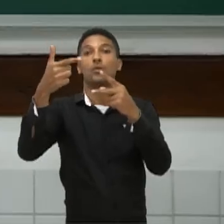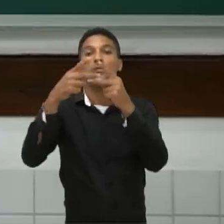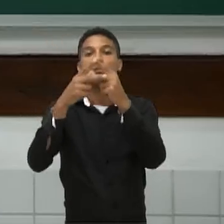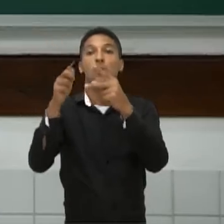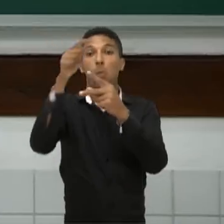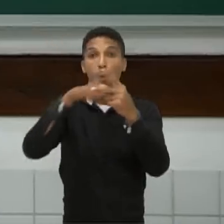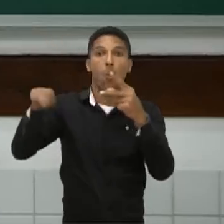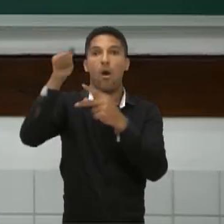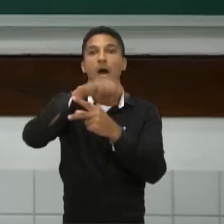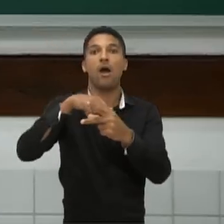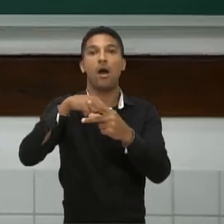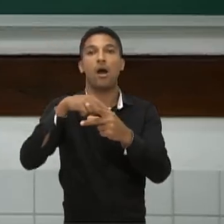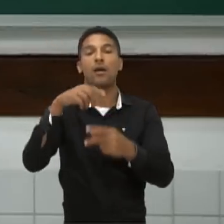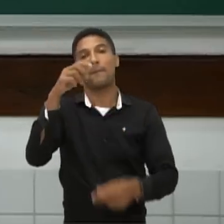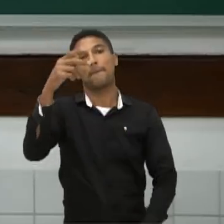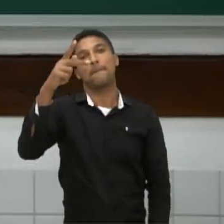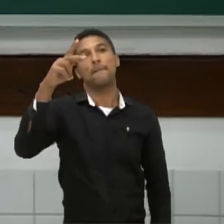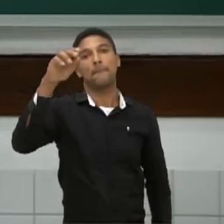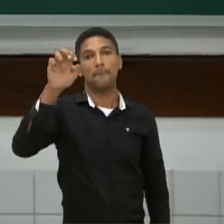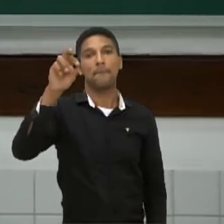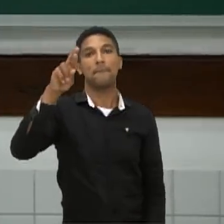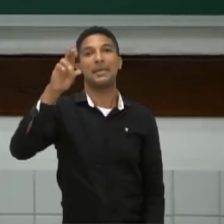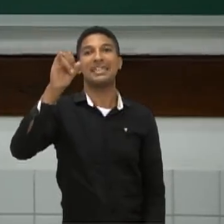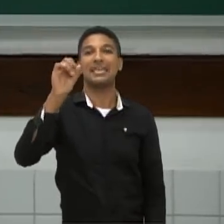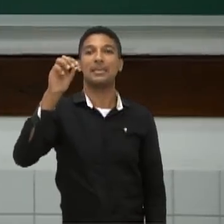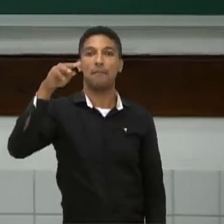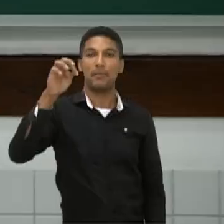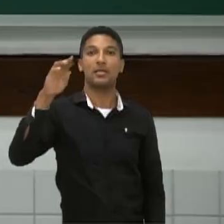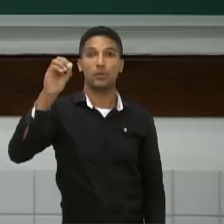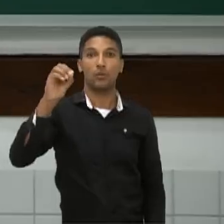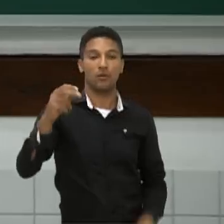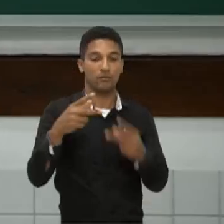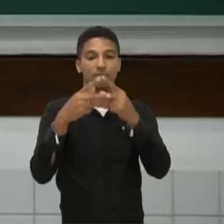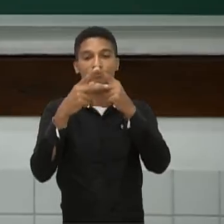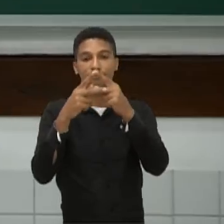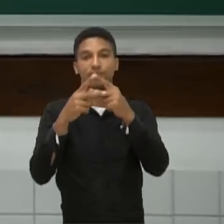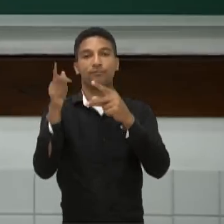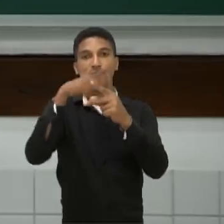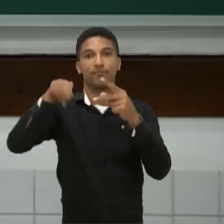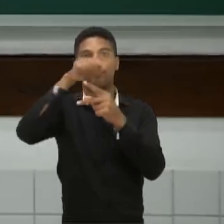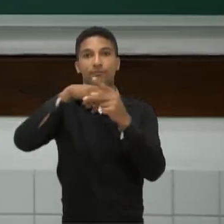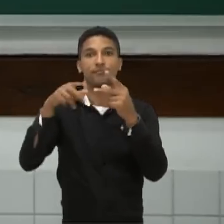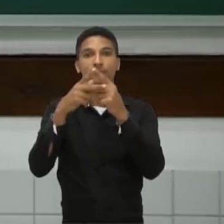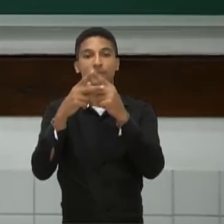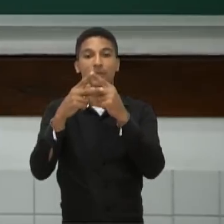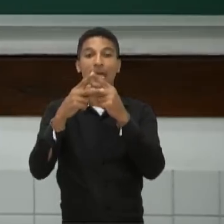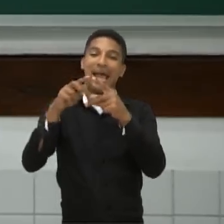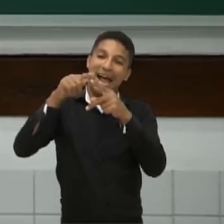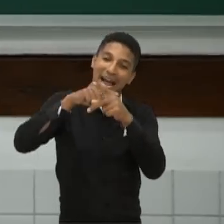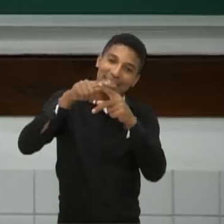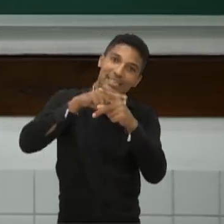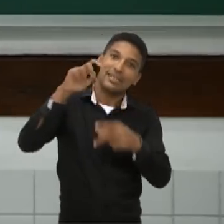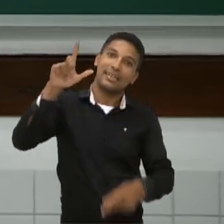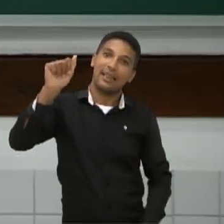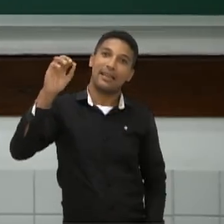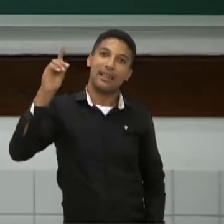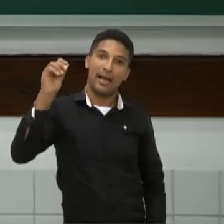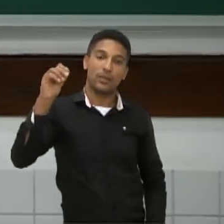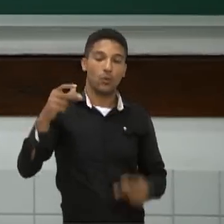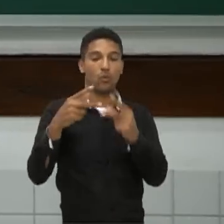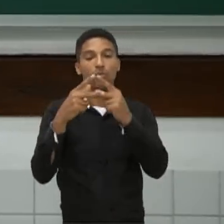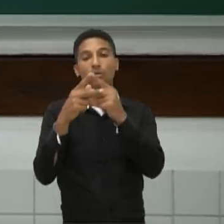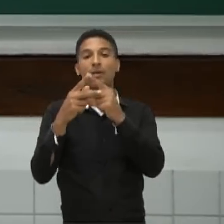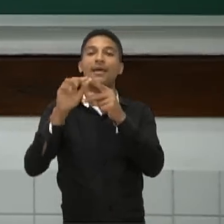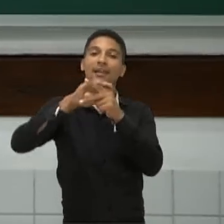pessoal? Então, ficou explicadinho ali para vocês, a professora calculou ali, encontrou a medida de